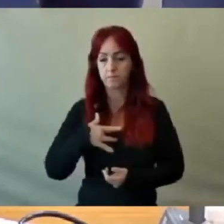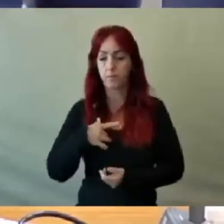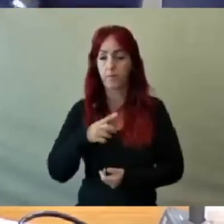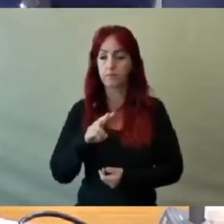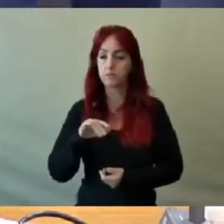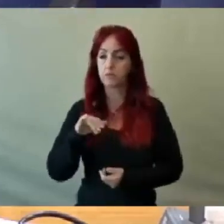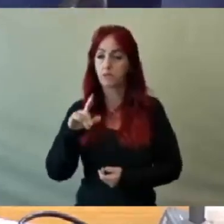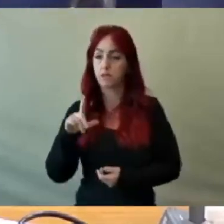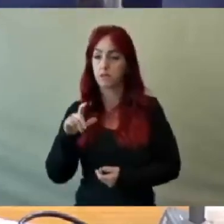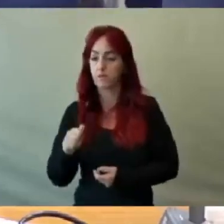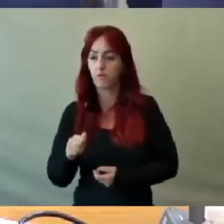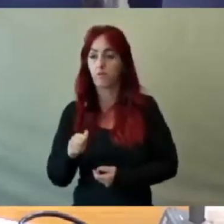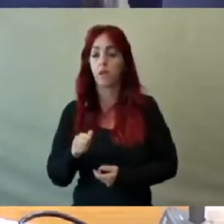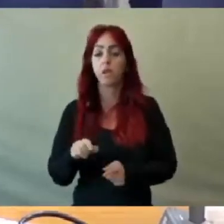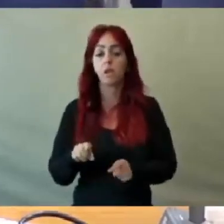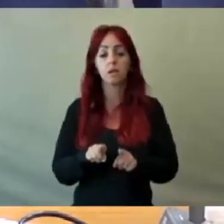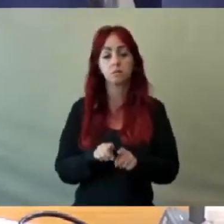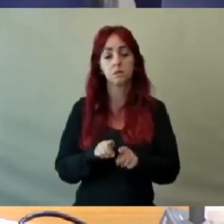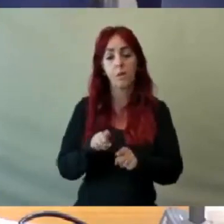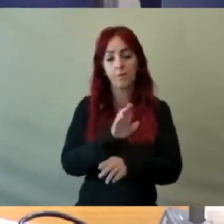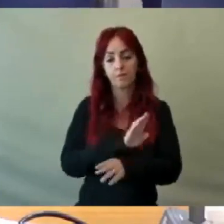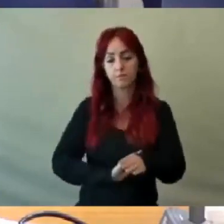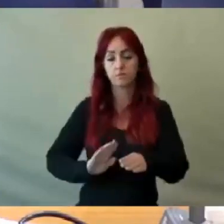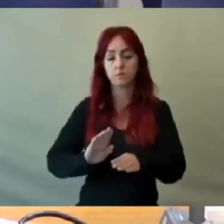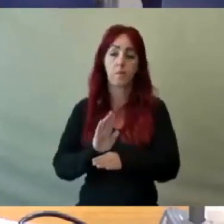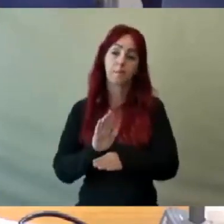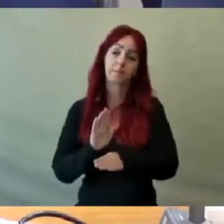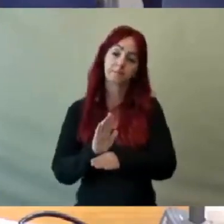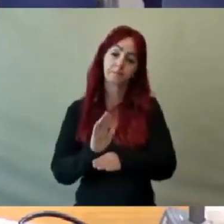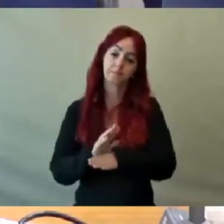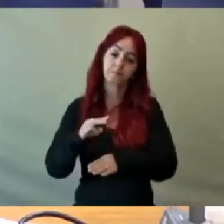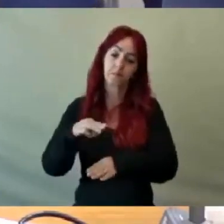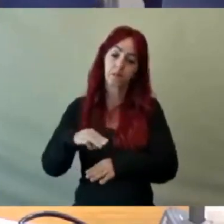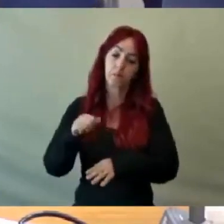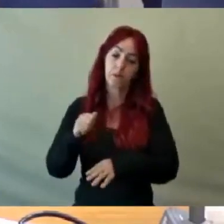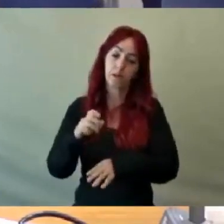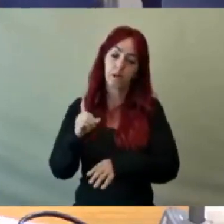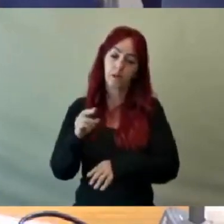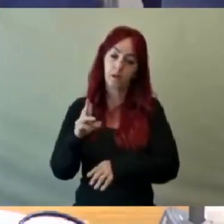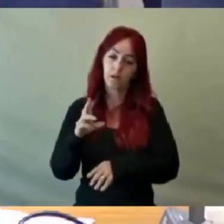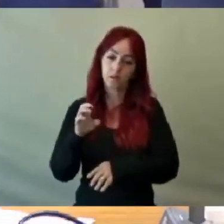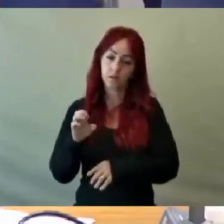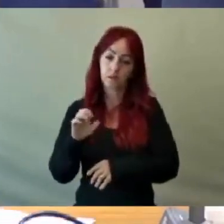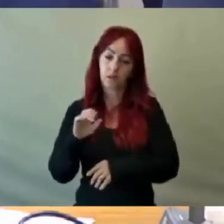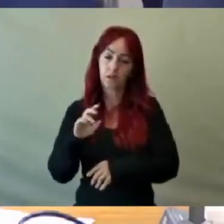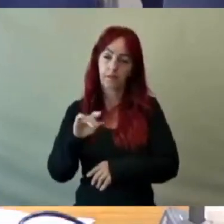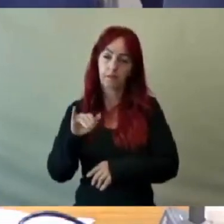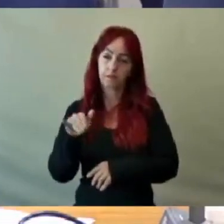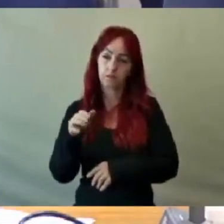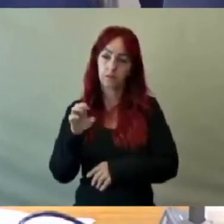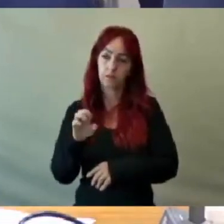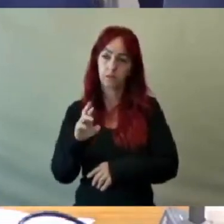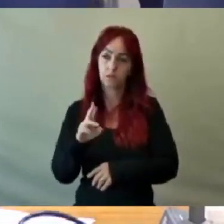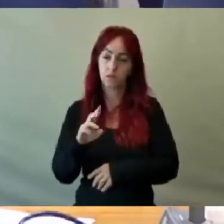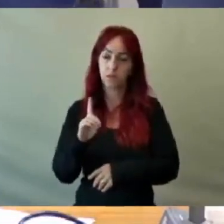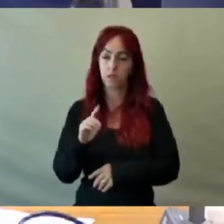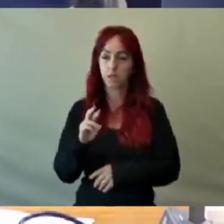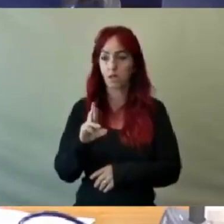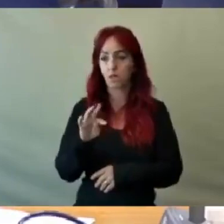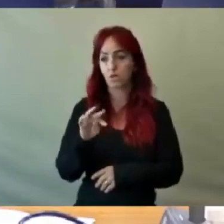Ponseca, 350, Madre Gertudes. Autoria, vereador Vanderlei Porto. Em discussão,